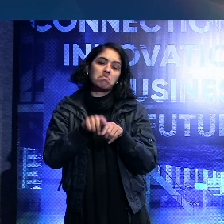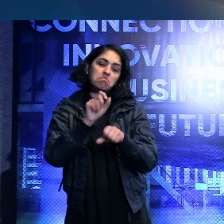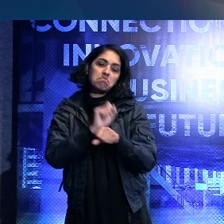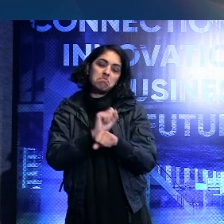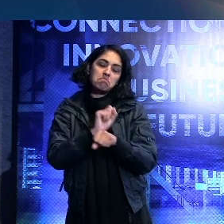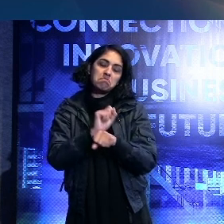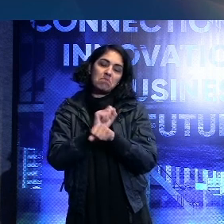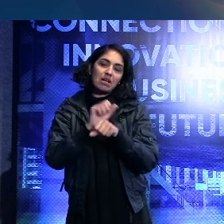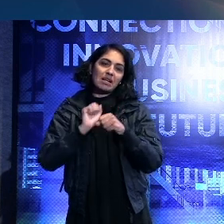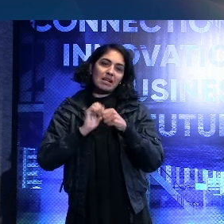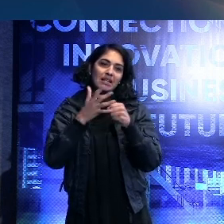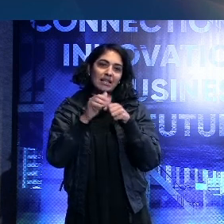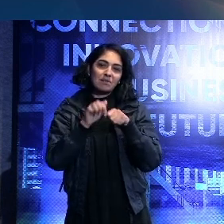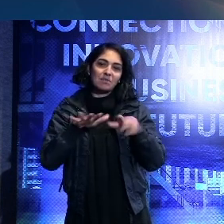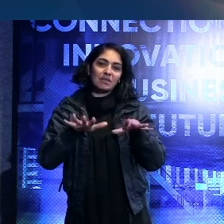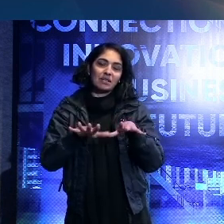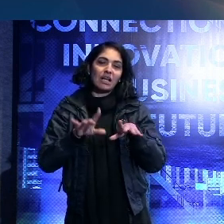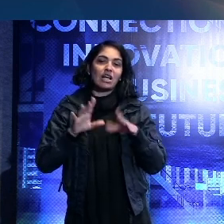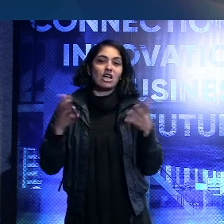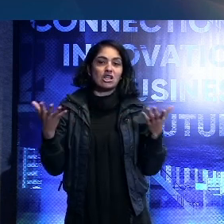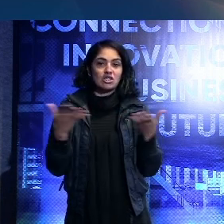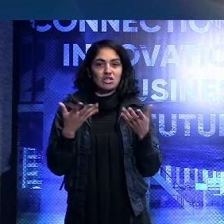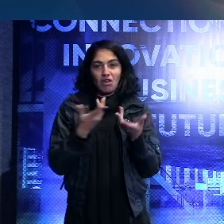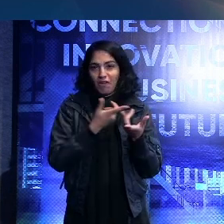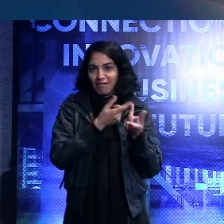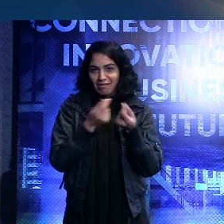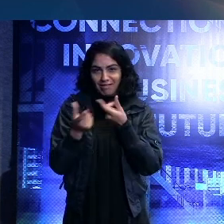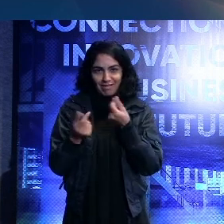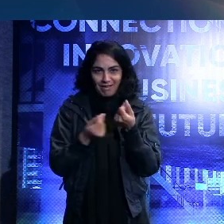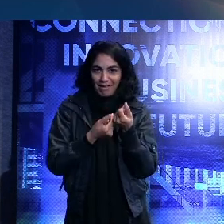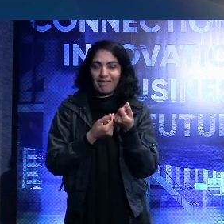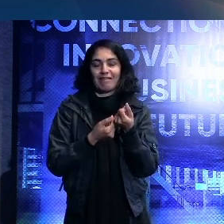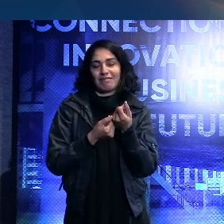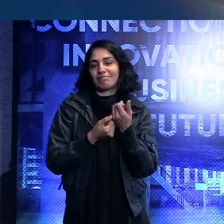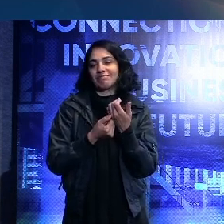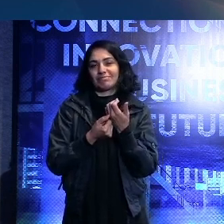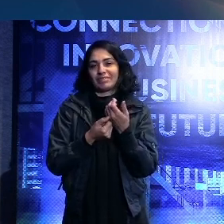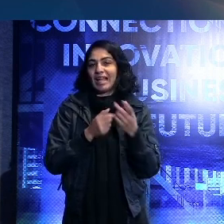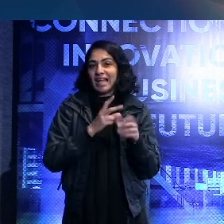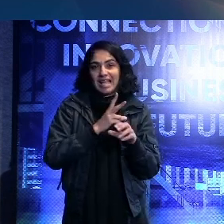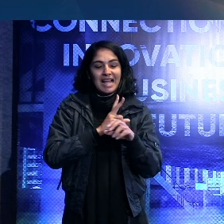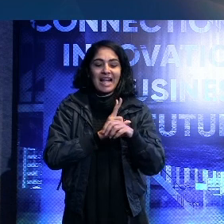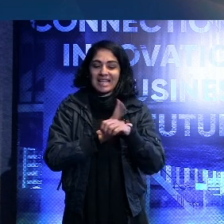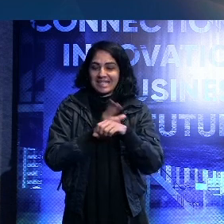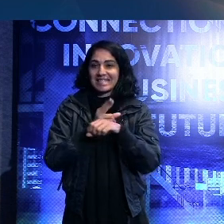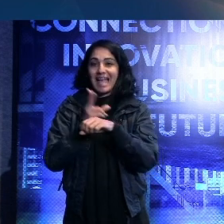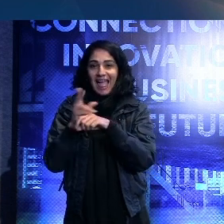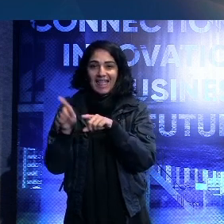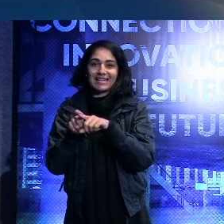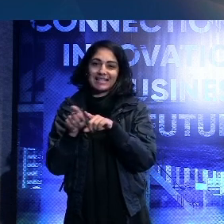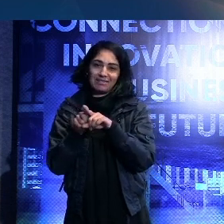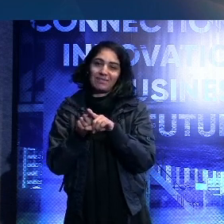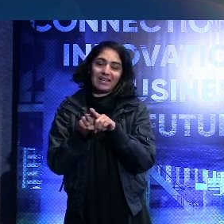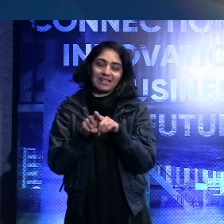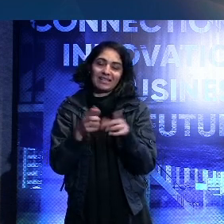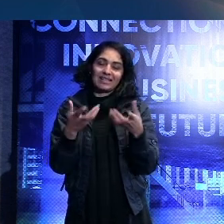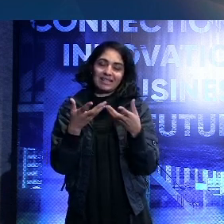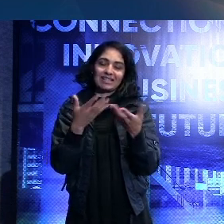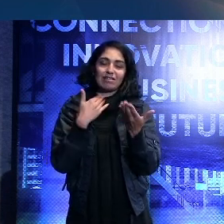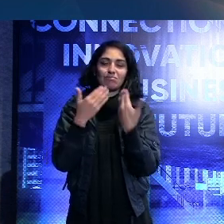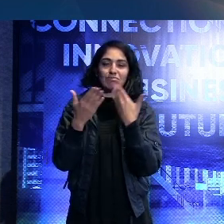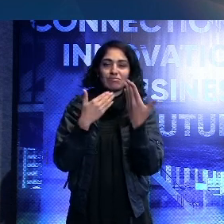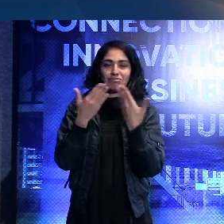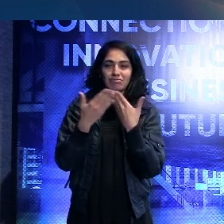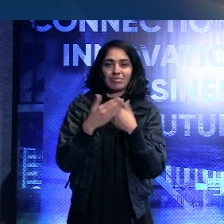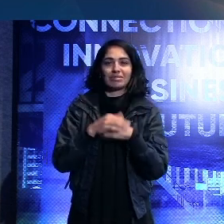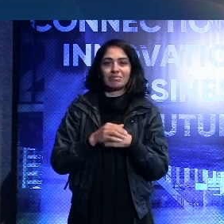E agora eu fiquei só nos games e nas séries, e quem tiver querendo a fim de jogar um Battlefield também, o 2042 pode me